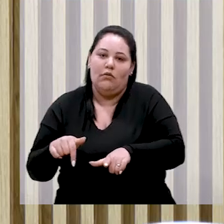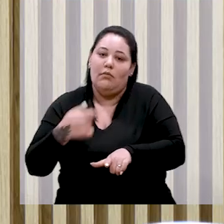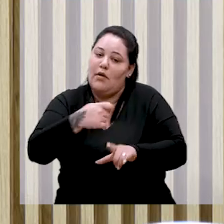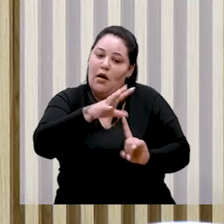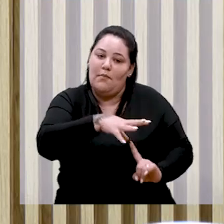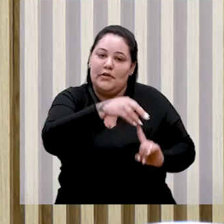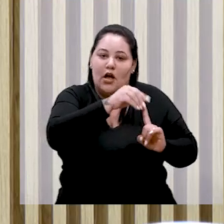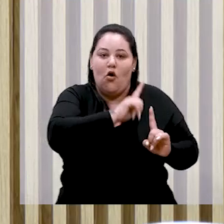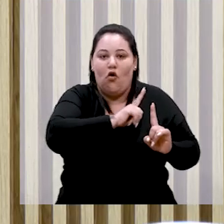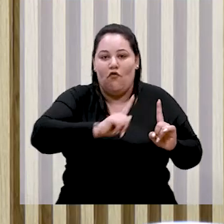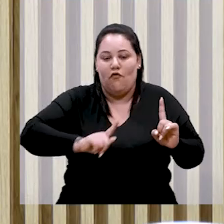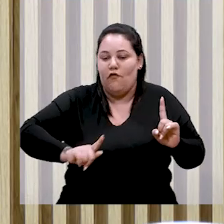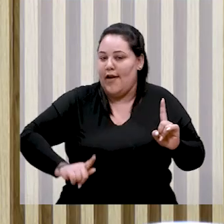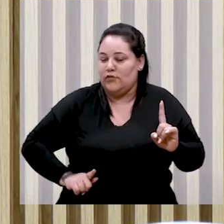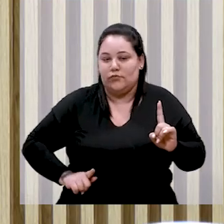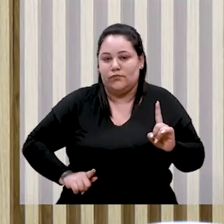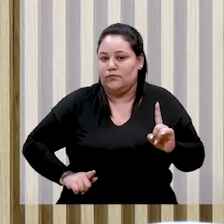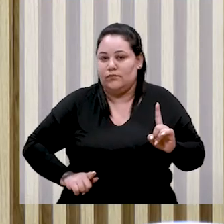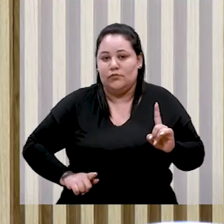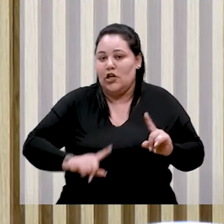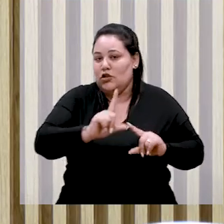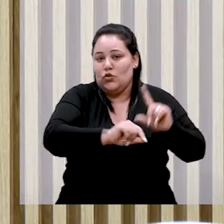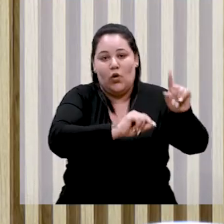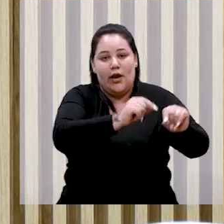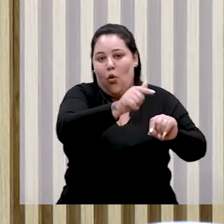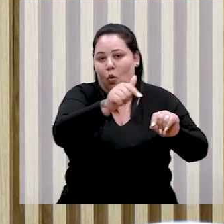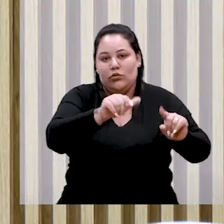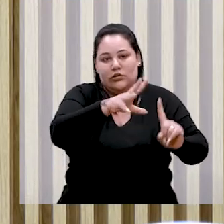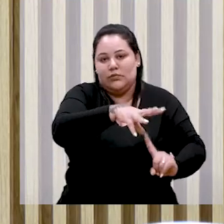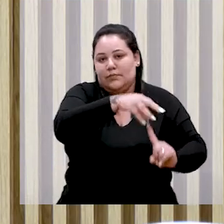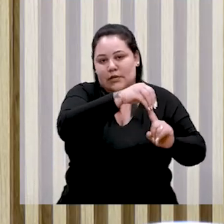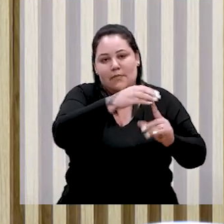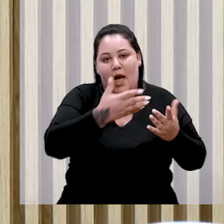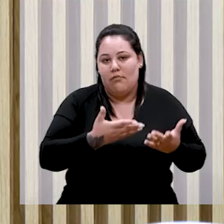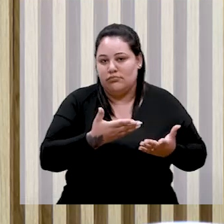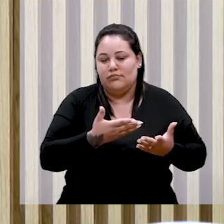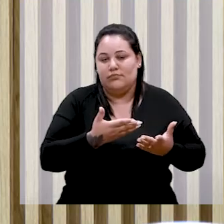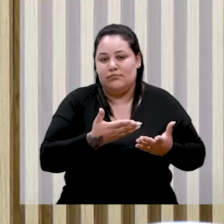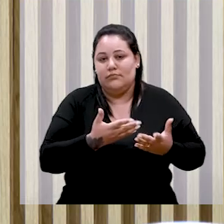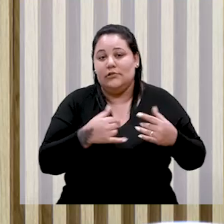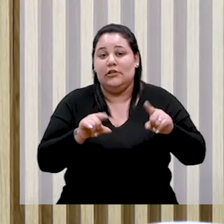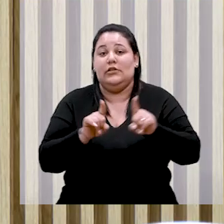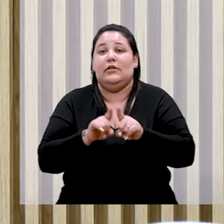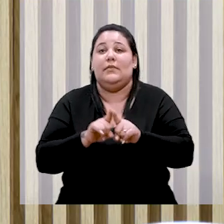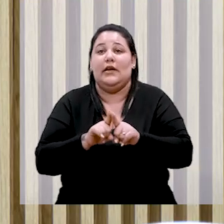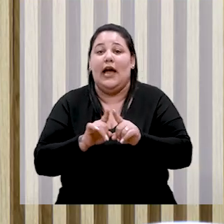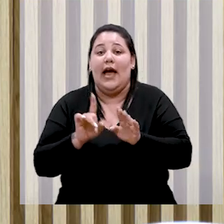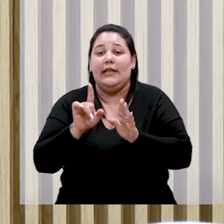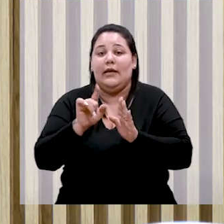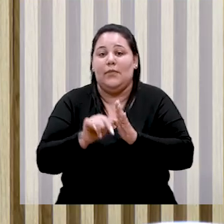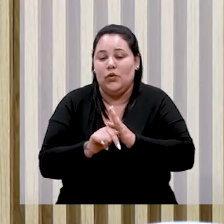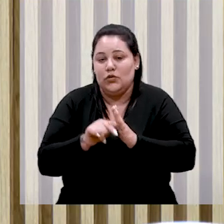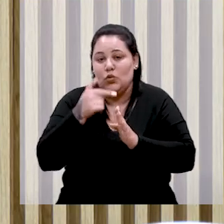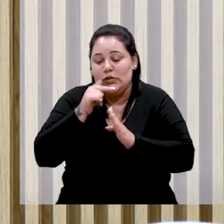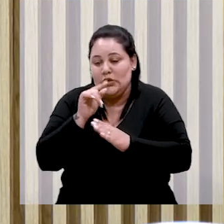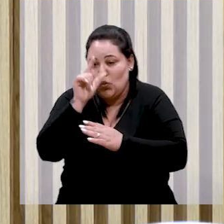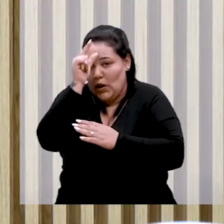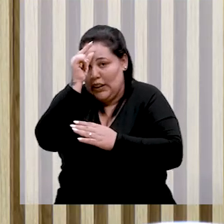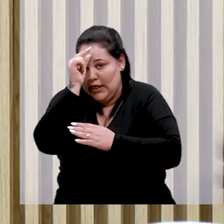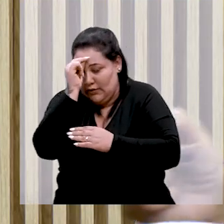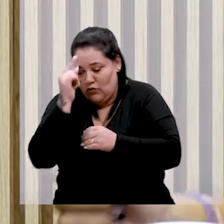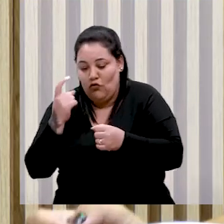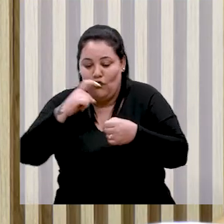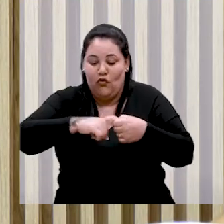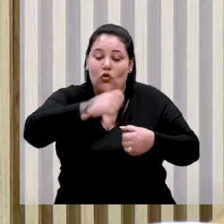são prioridades, o governo acabou, o governo acabou tendo que segurar um pouco e na medida em que existiu um fôlego,